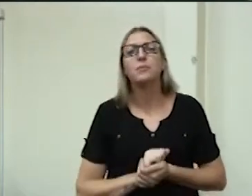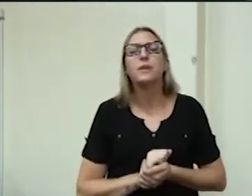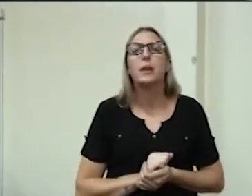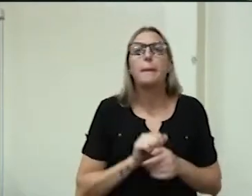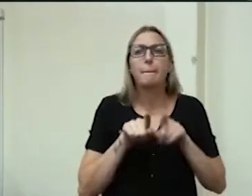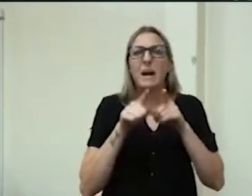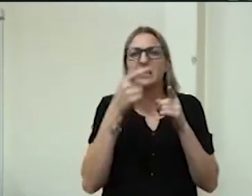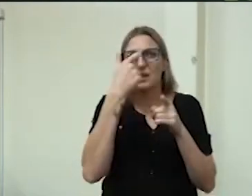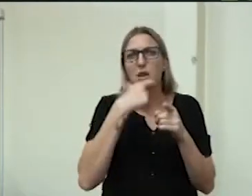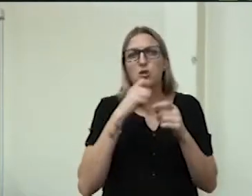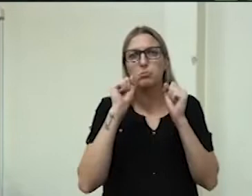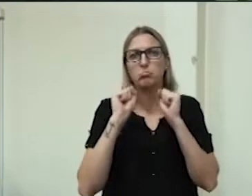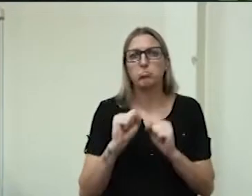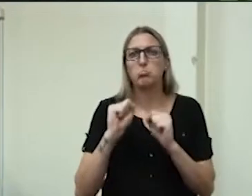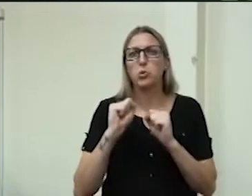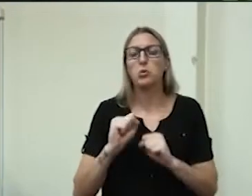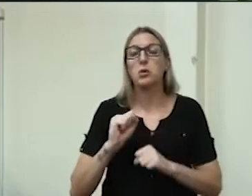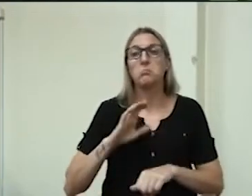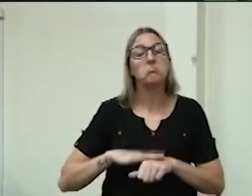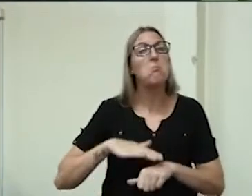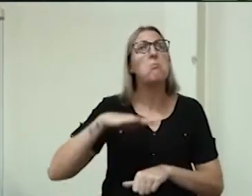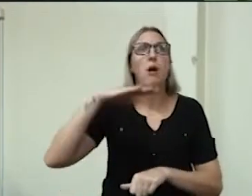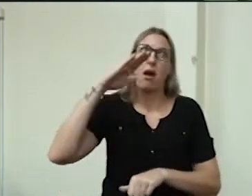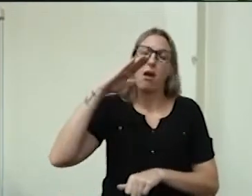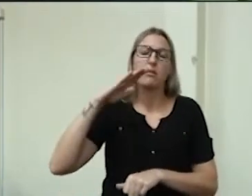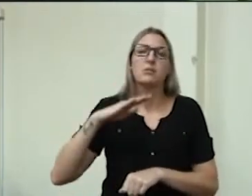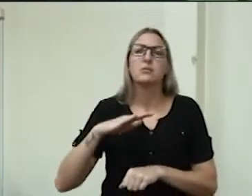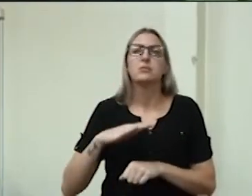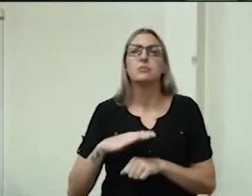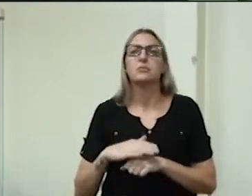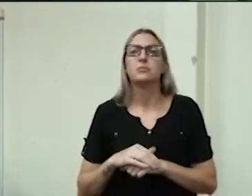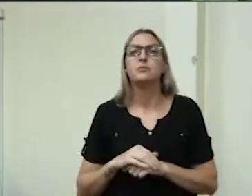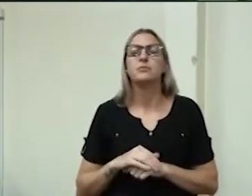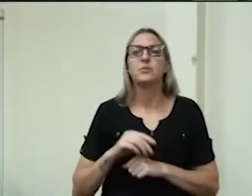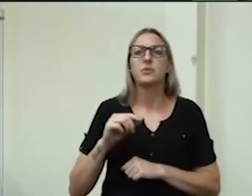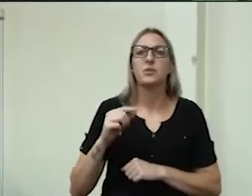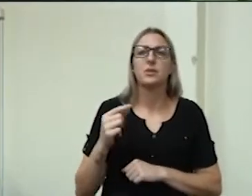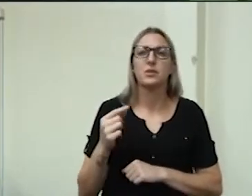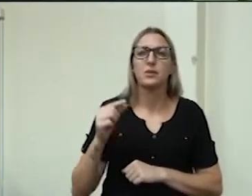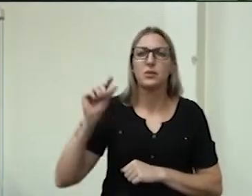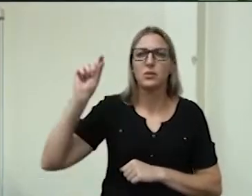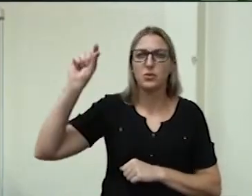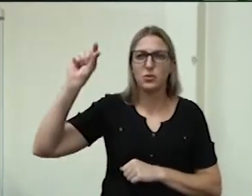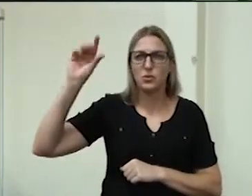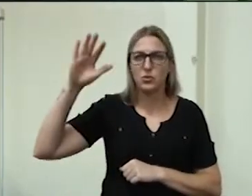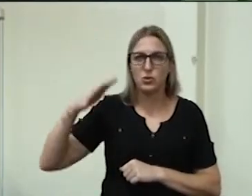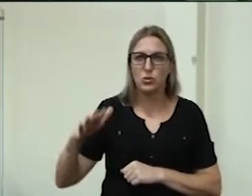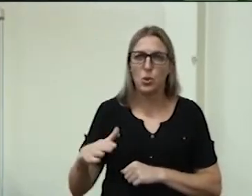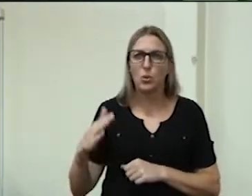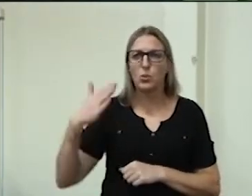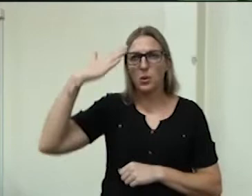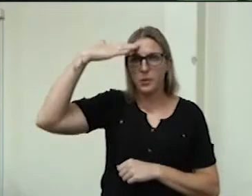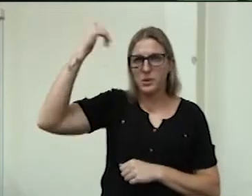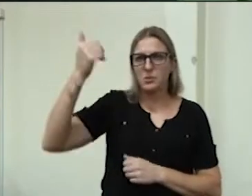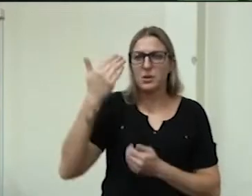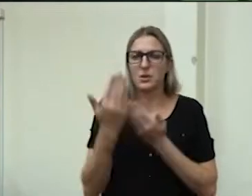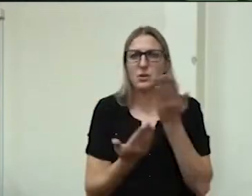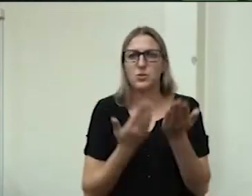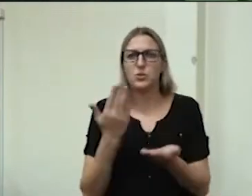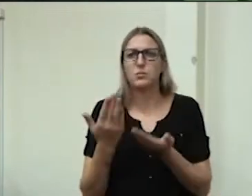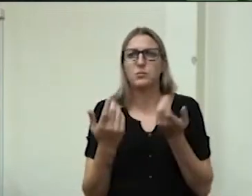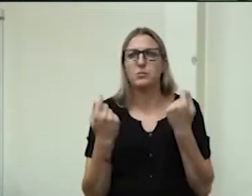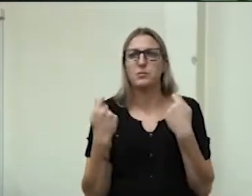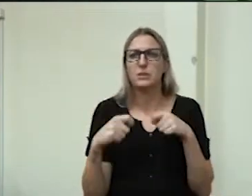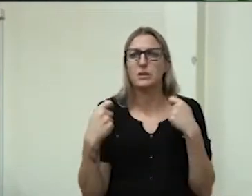que poderia ser um pouco mais generoso o desconto, principalmente nesses atendimentos que são necessários até